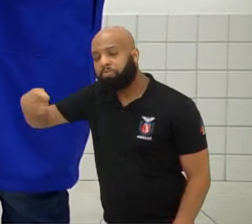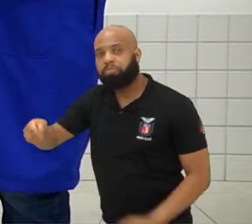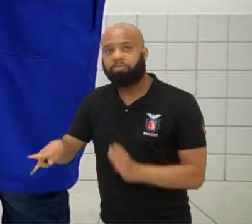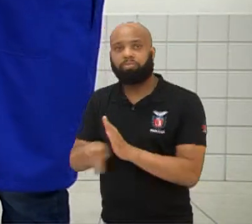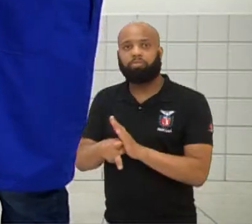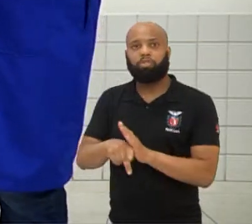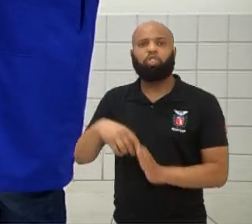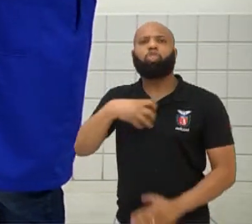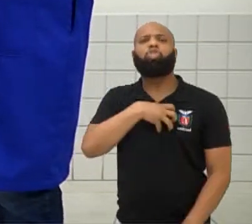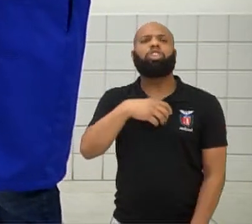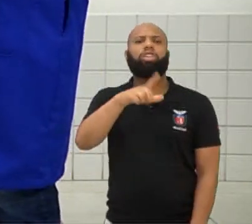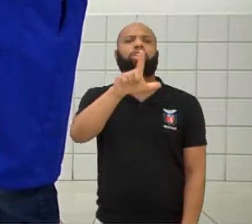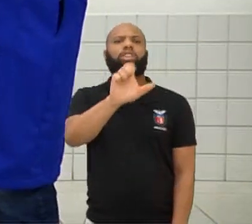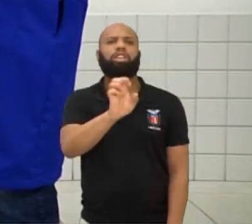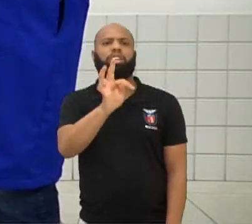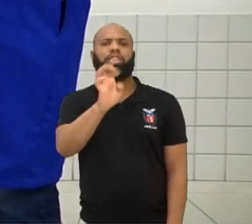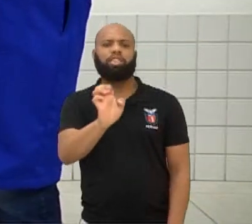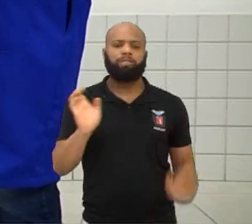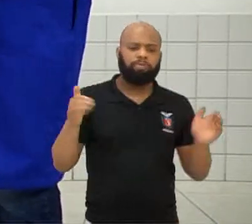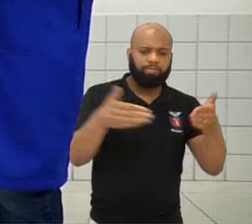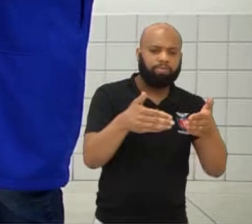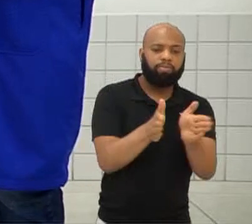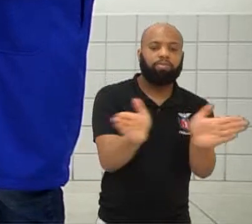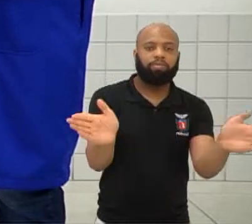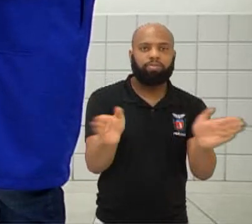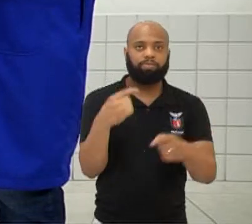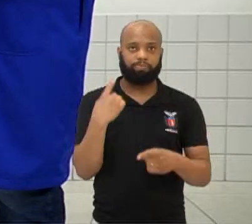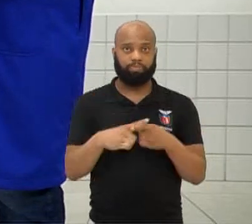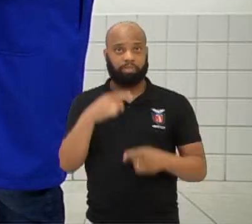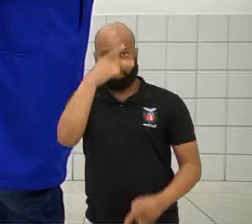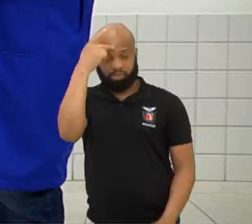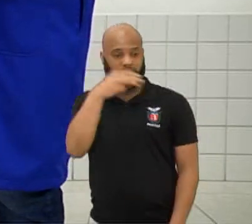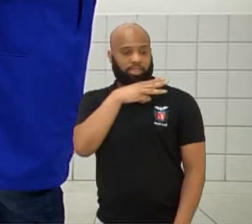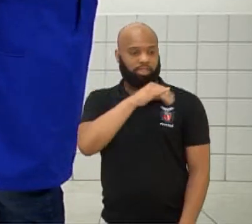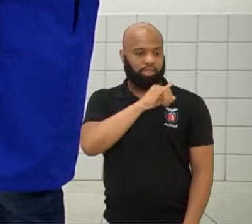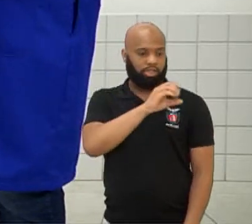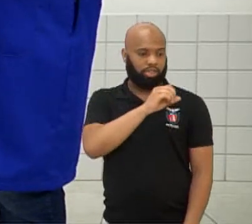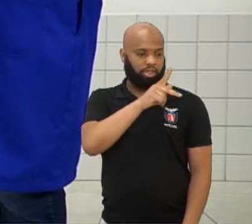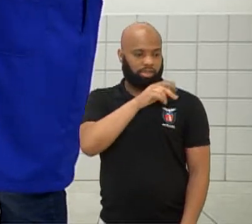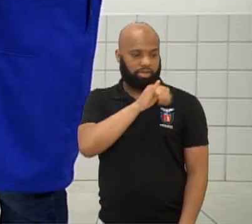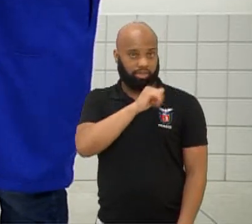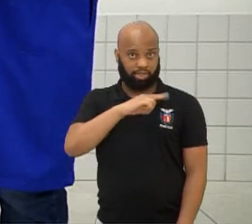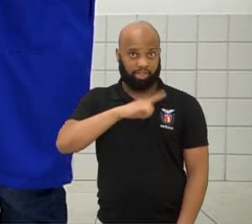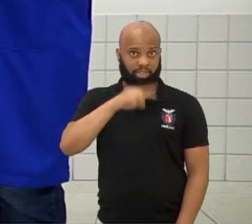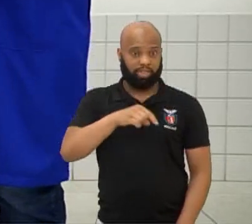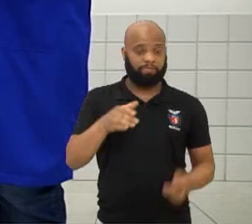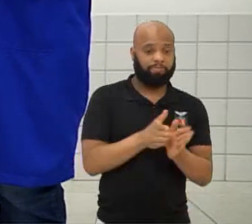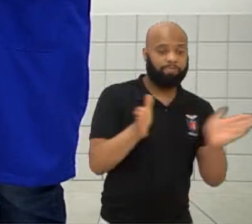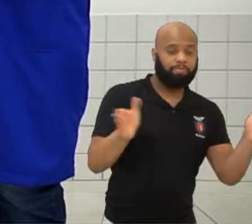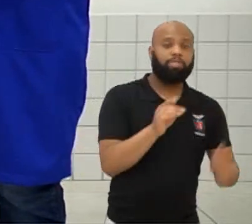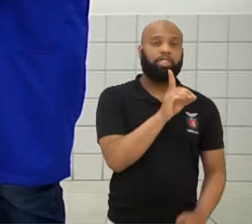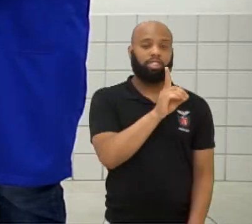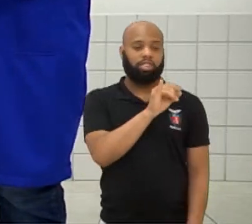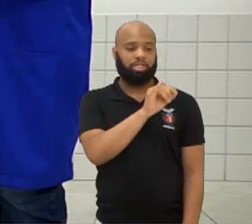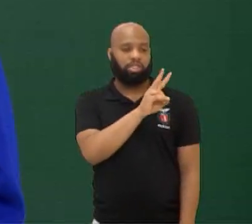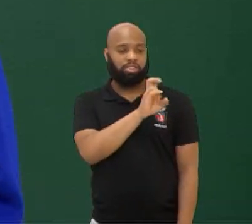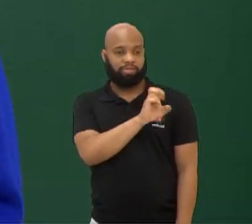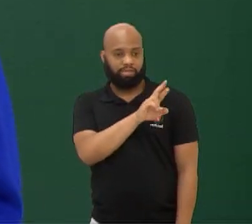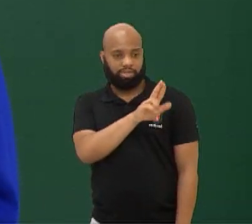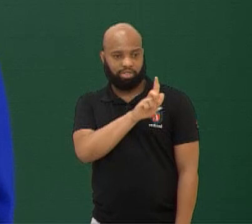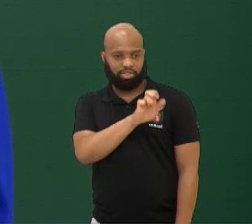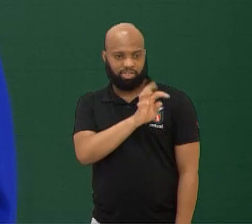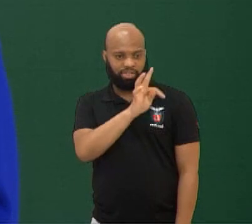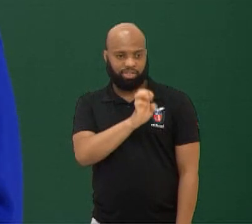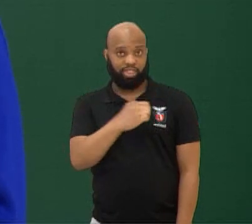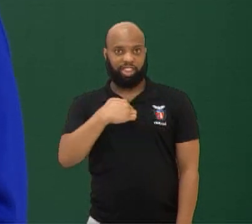lente convergente e divergente. Então, para míopes, no caso, seria a lente divergente. Por isso que até que eu fiz o comentário há